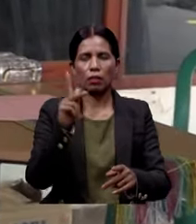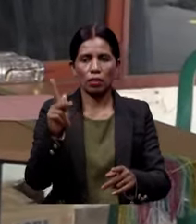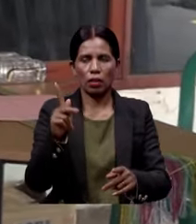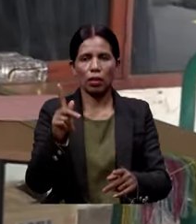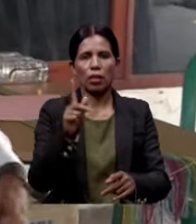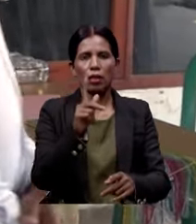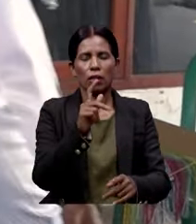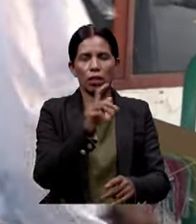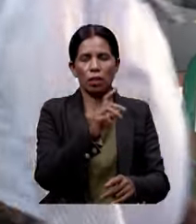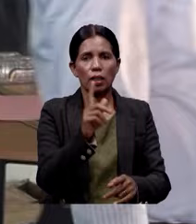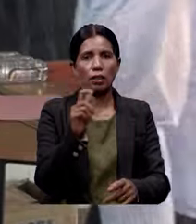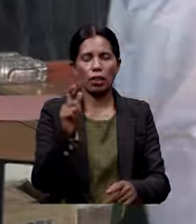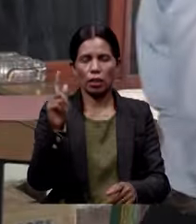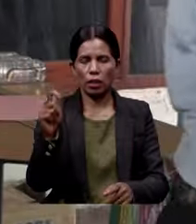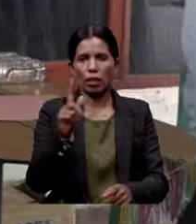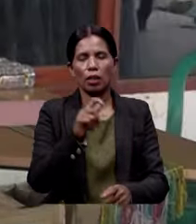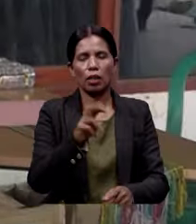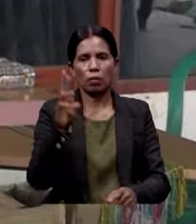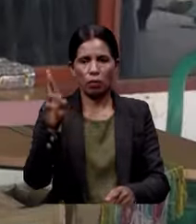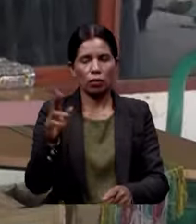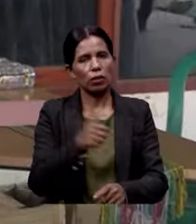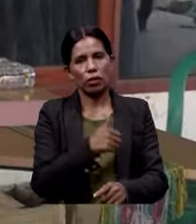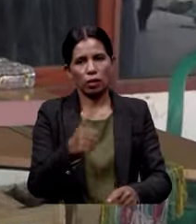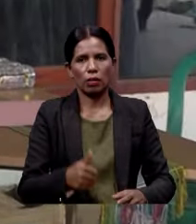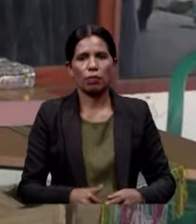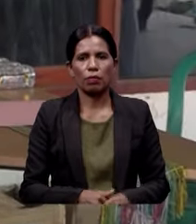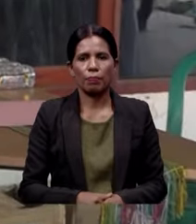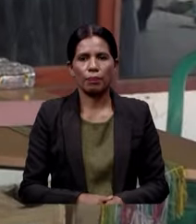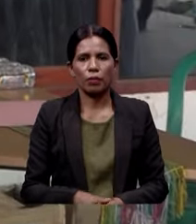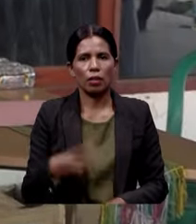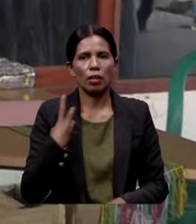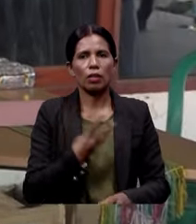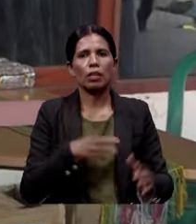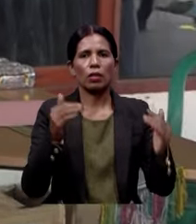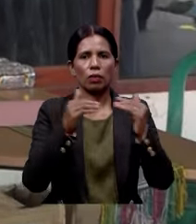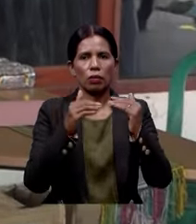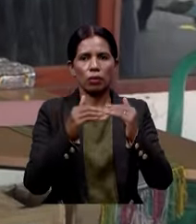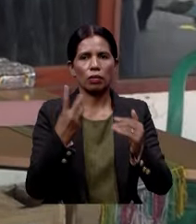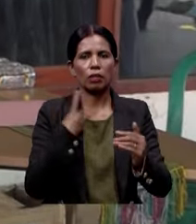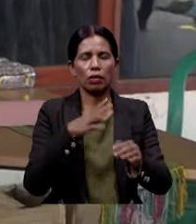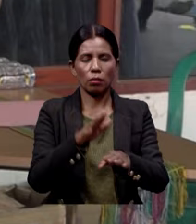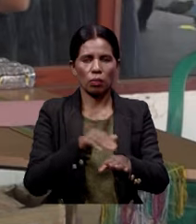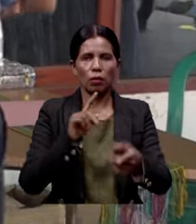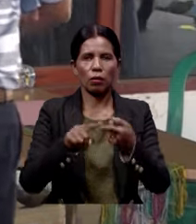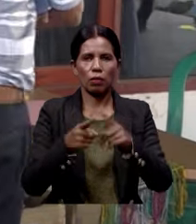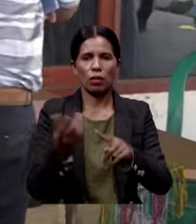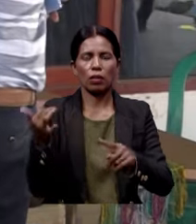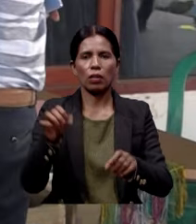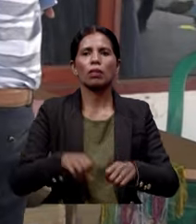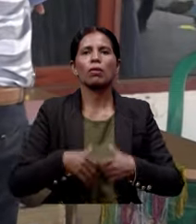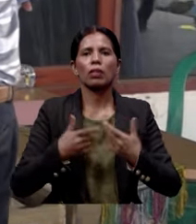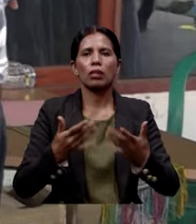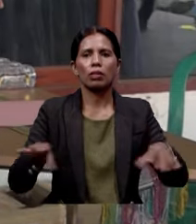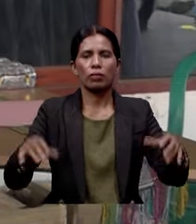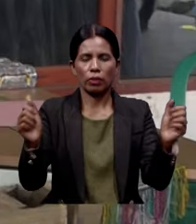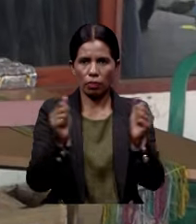Telecom, Telemor, Nomo Sira Sira. Então, e também encontro o Rimacne, e te bolo malo, ou encerra a coordenação para